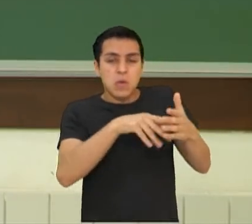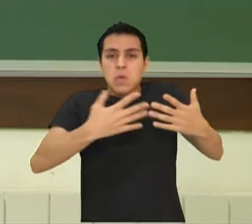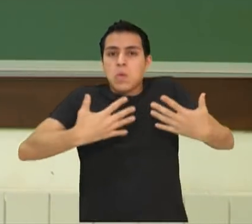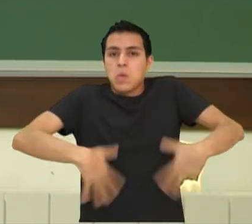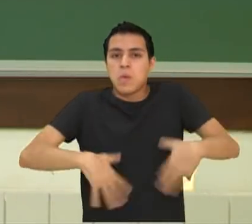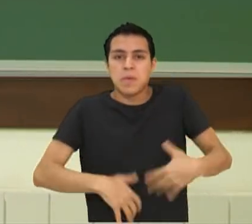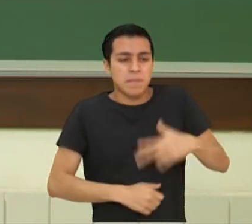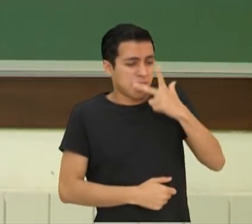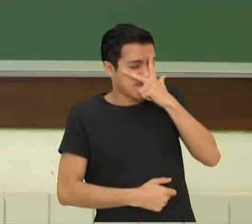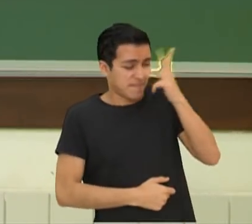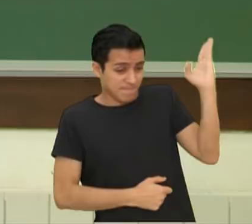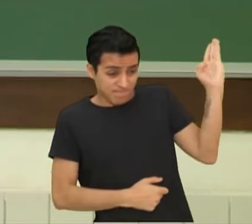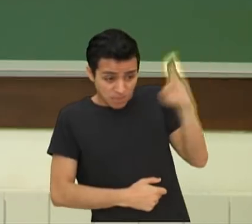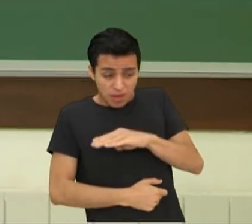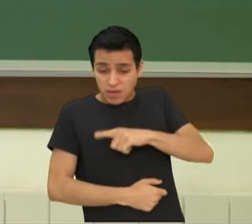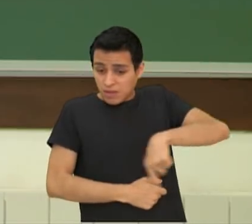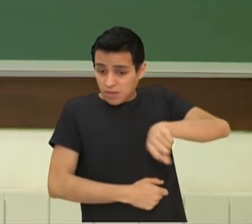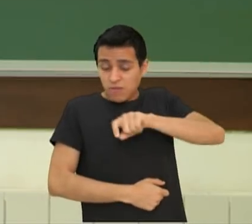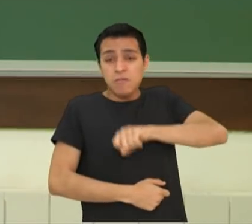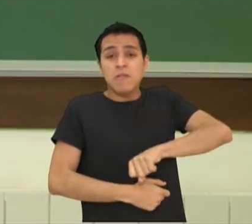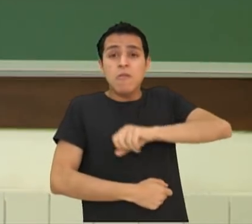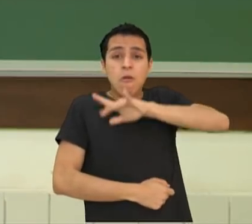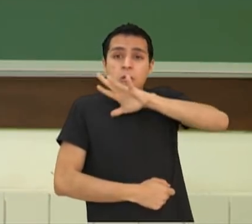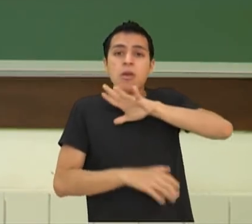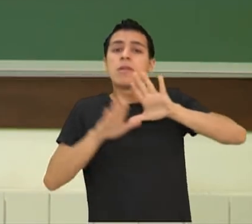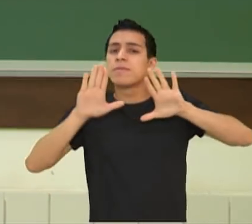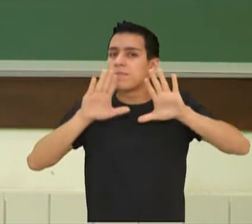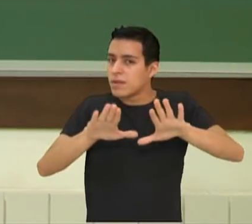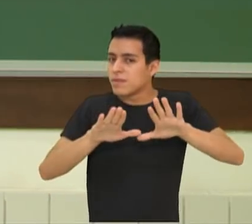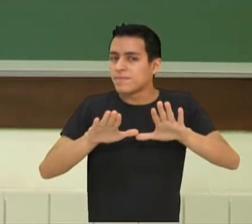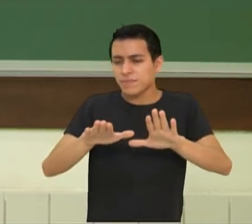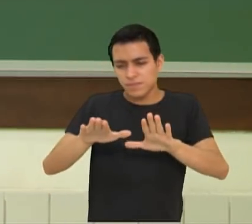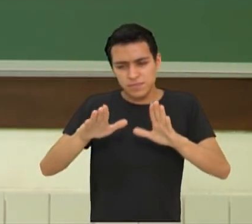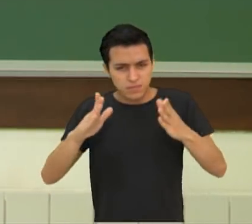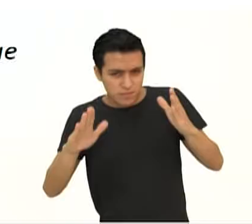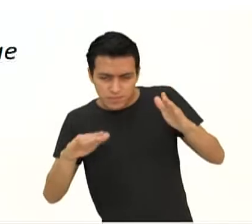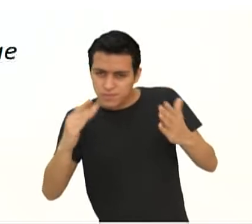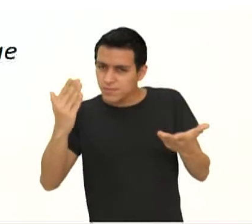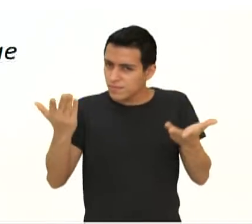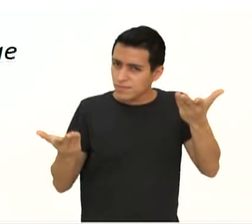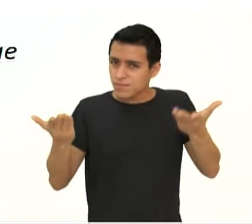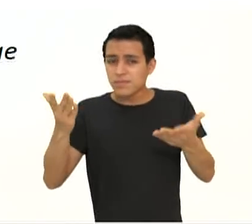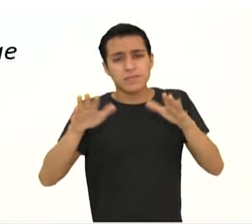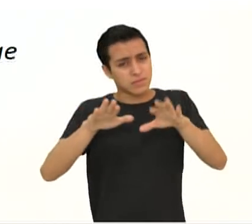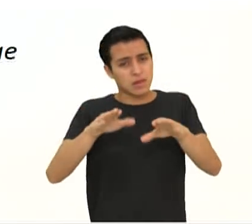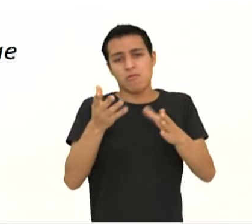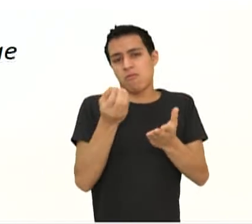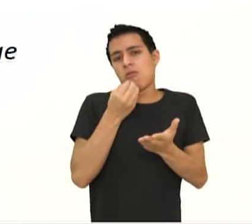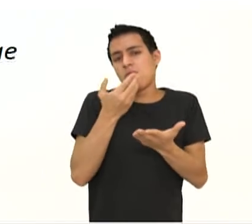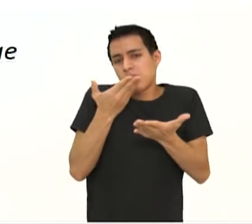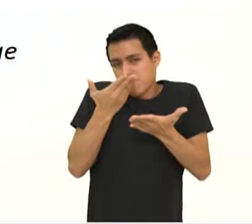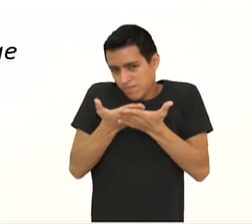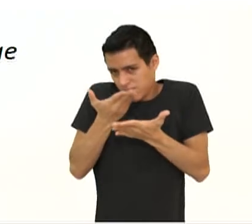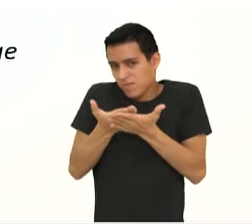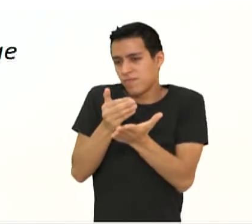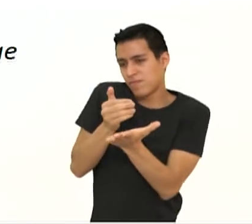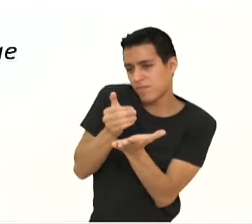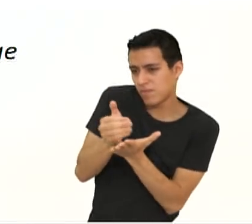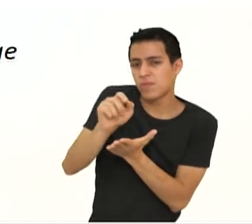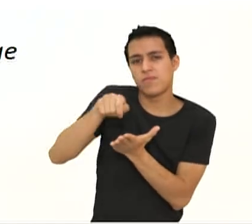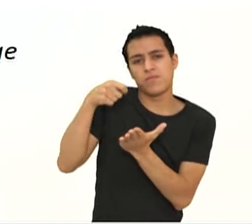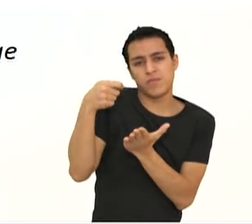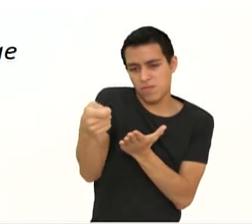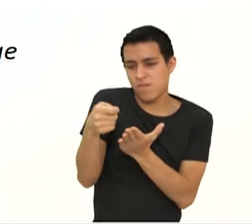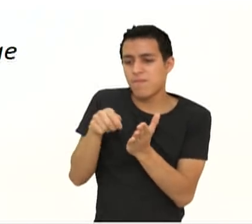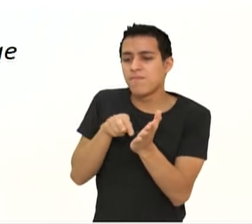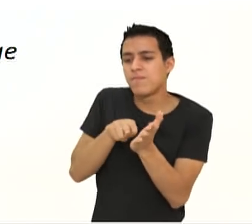parece que é só do mal, né? Parece que elas são ruins. A gente acabou de ver que não. Mas, é claro, nós vamos iniciar falando sobre